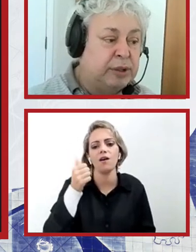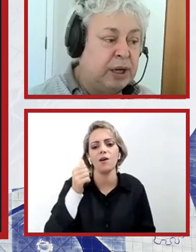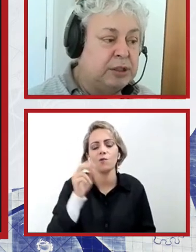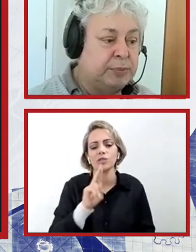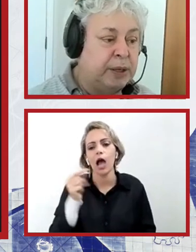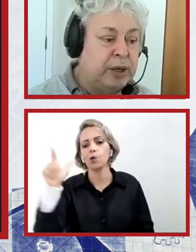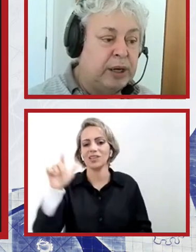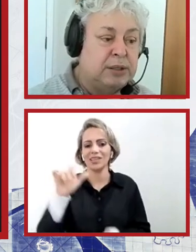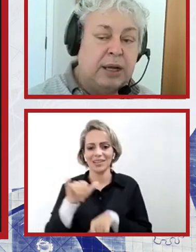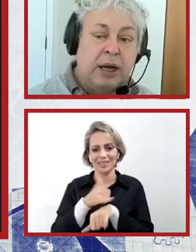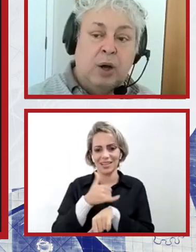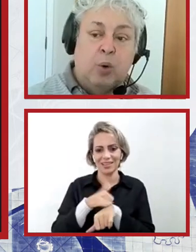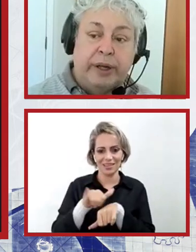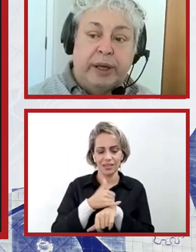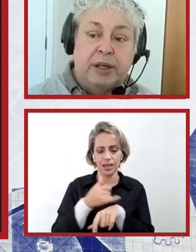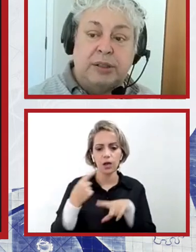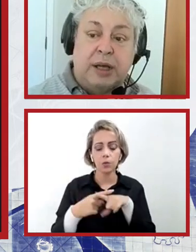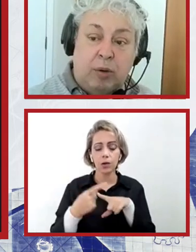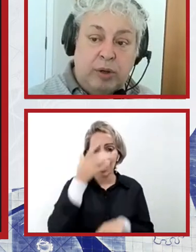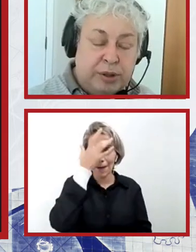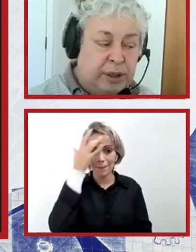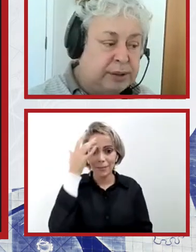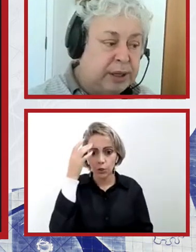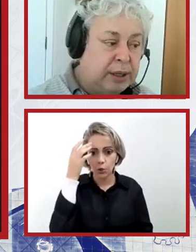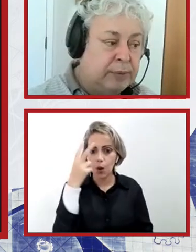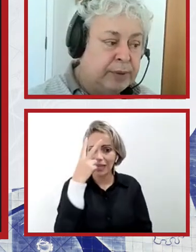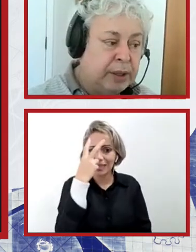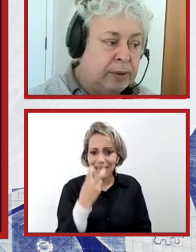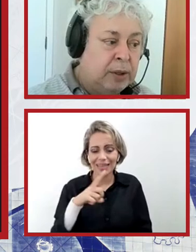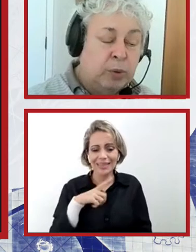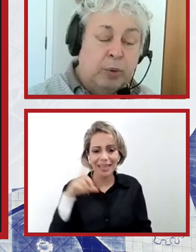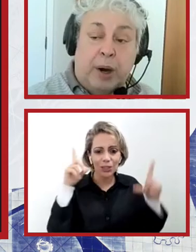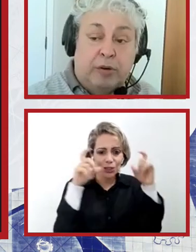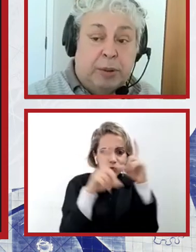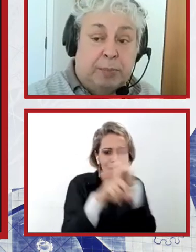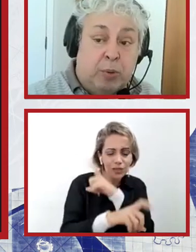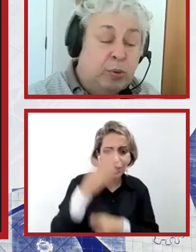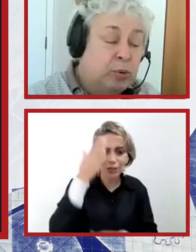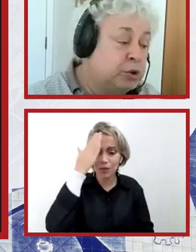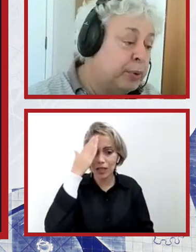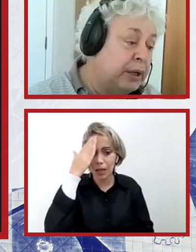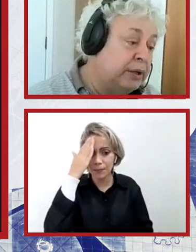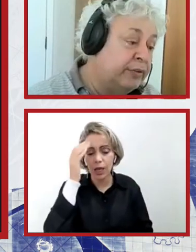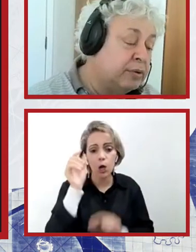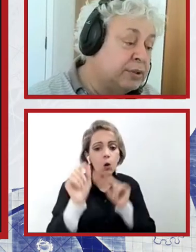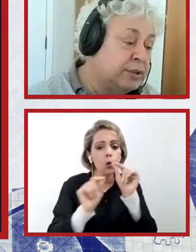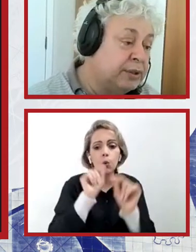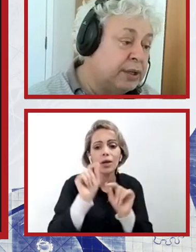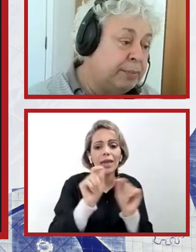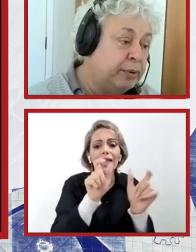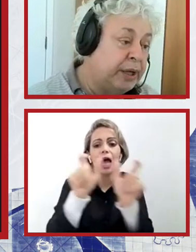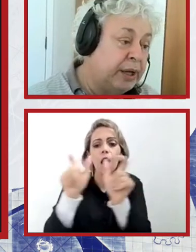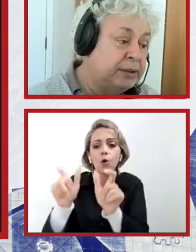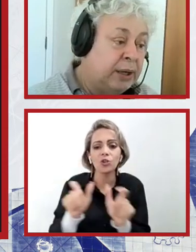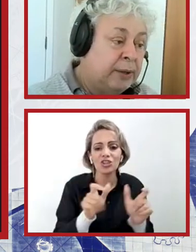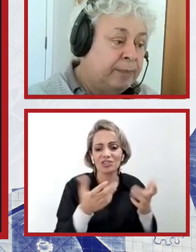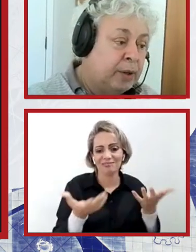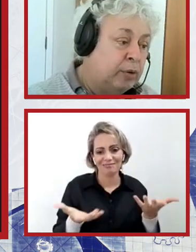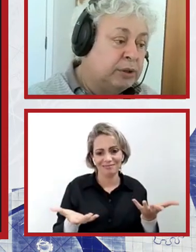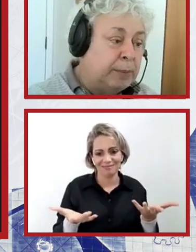certa dificuldade para localizar o que, que está onde na tela. Tá? O mouse é pouco útil, porque ela não vai conseguir